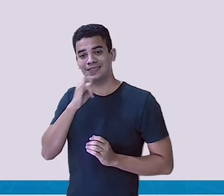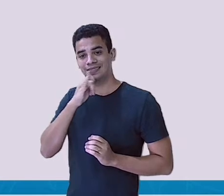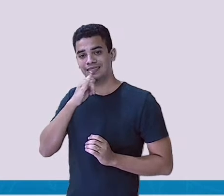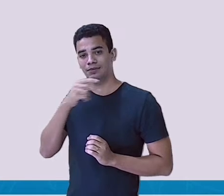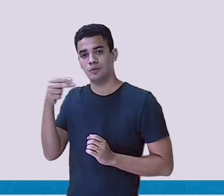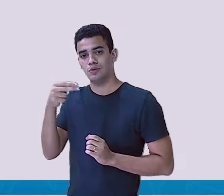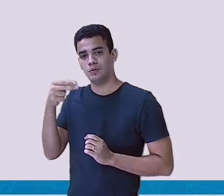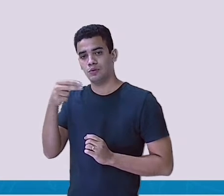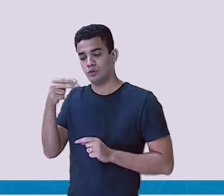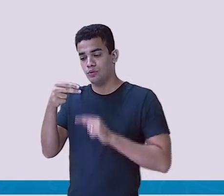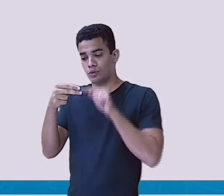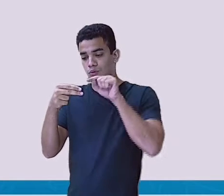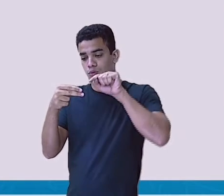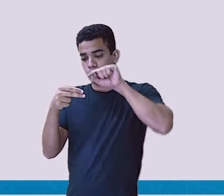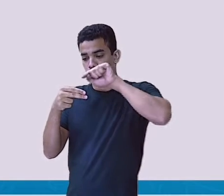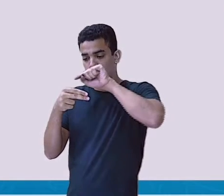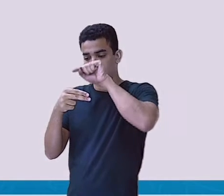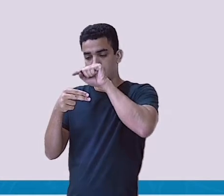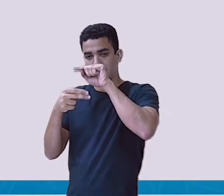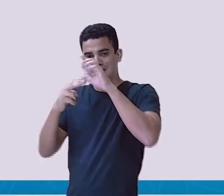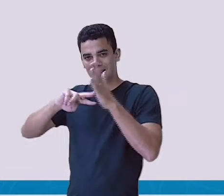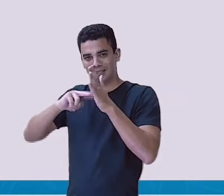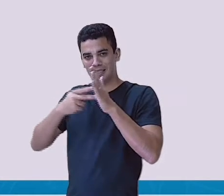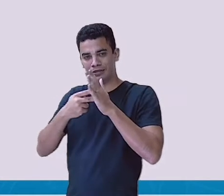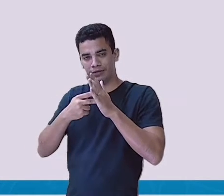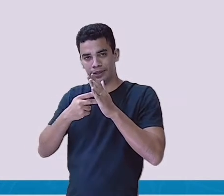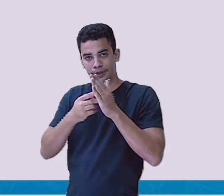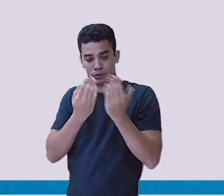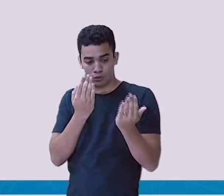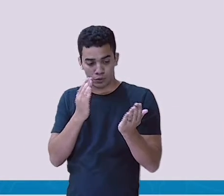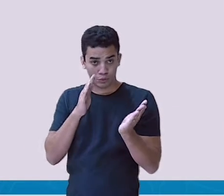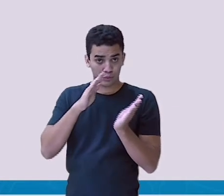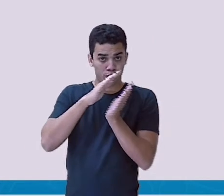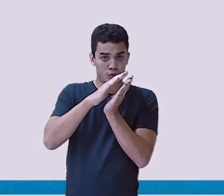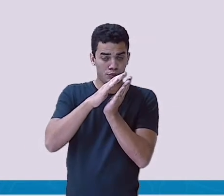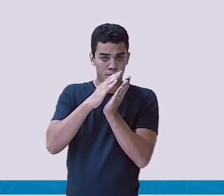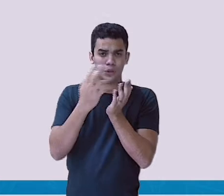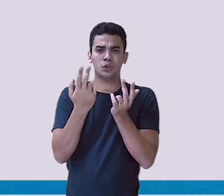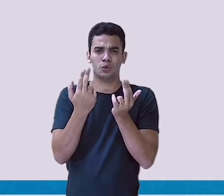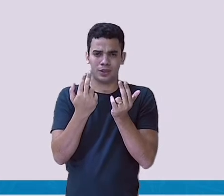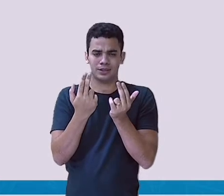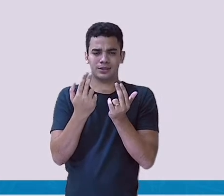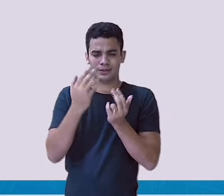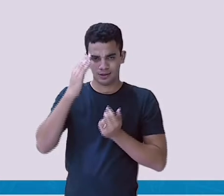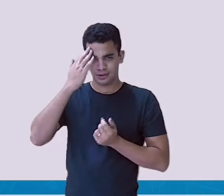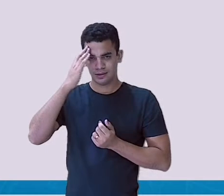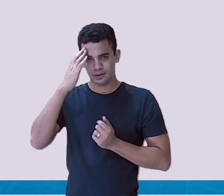são congruentes. Que outro lado é congruente aqui? Eu tenho AC,